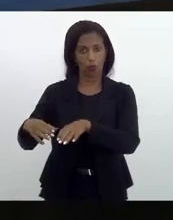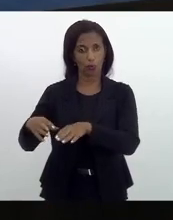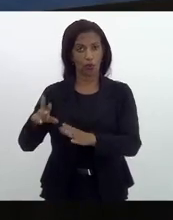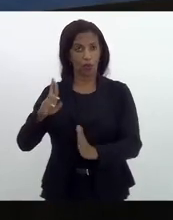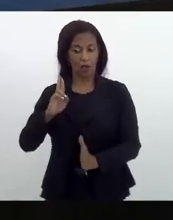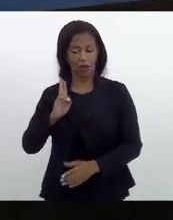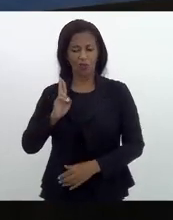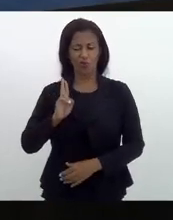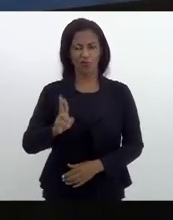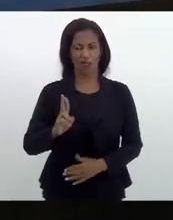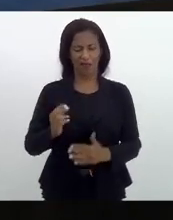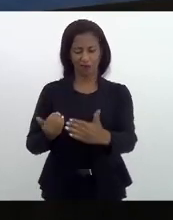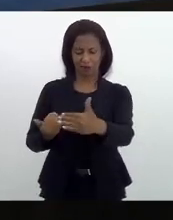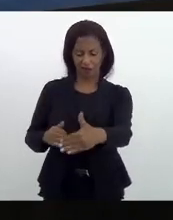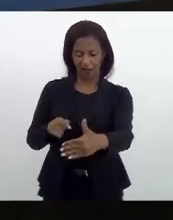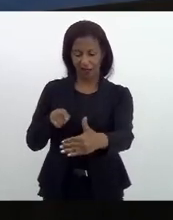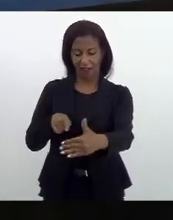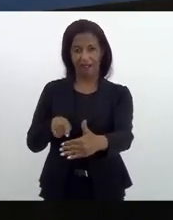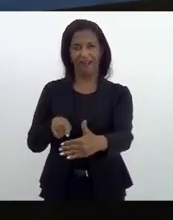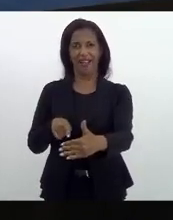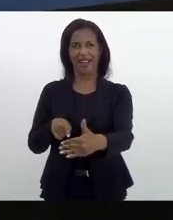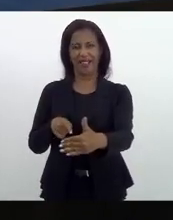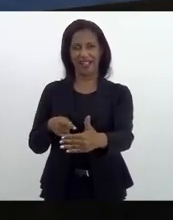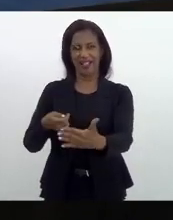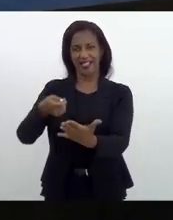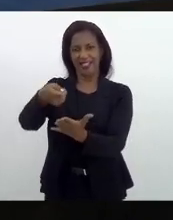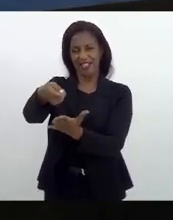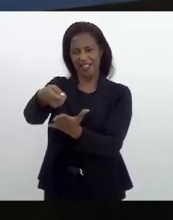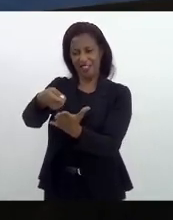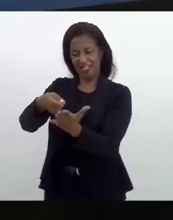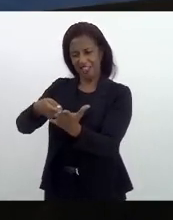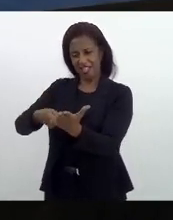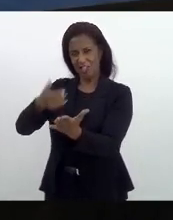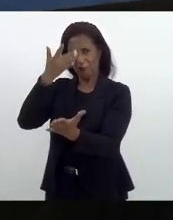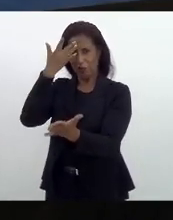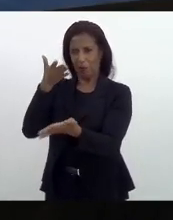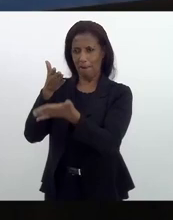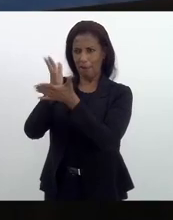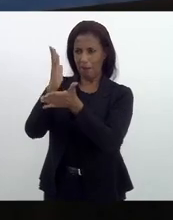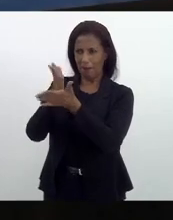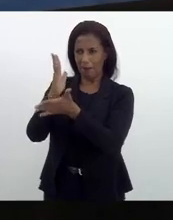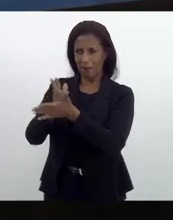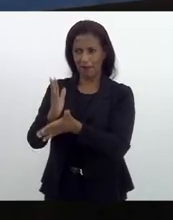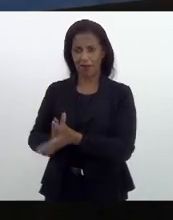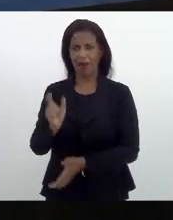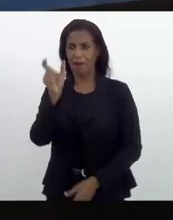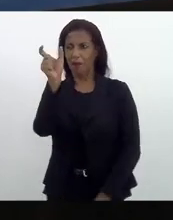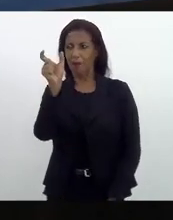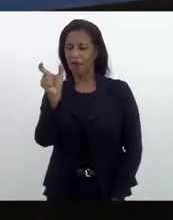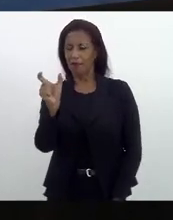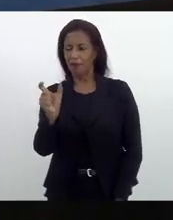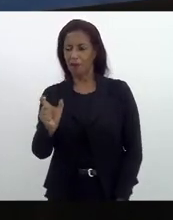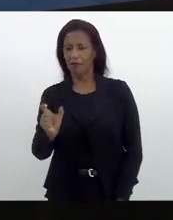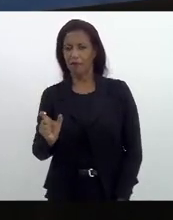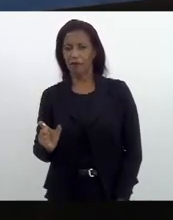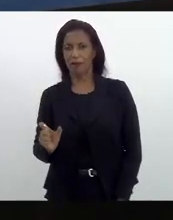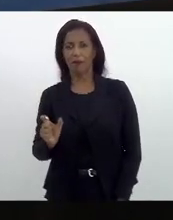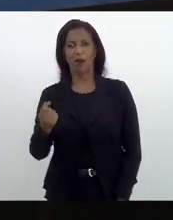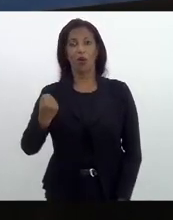resultado. Aí você homologa, faz a lista lá de todas as pessoas que passaram por ordem de